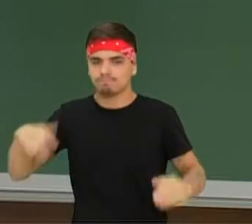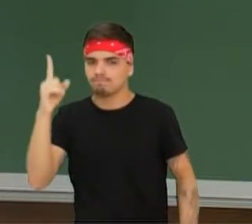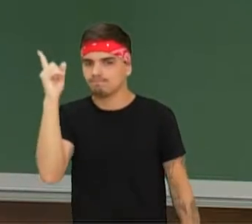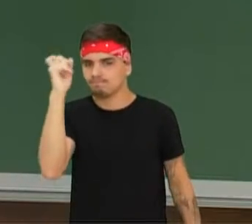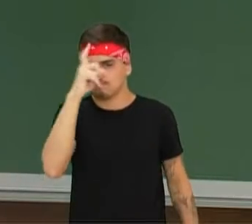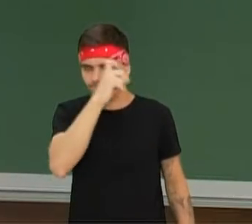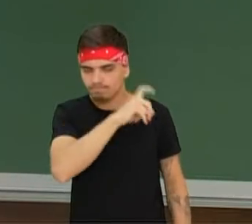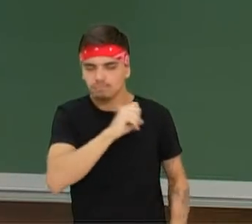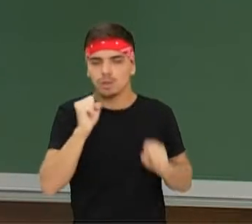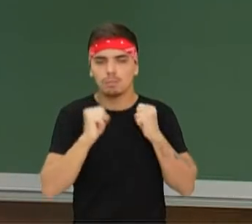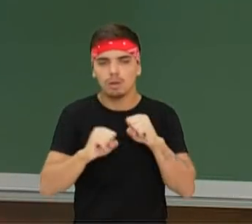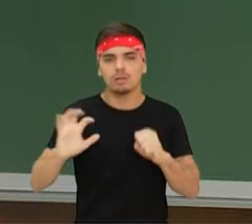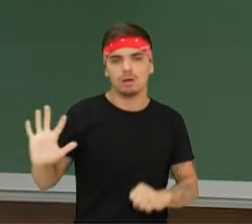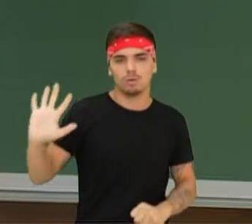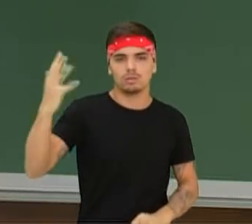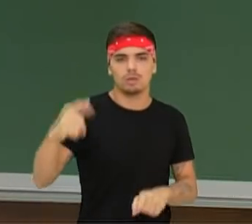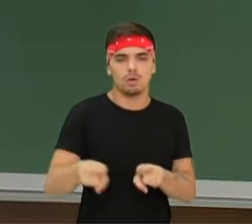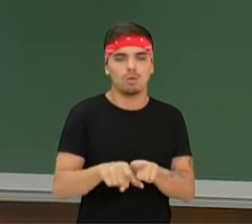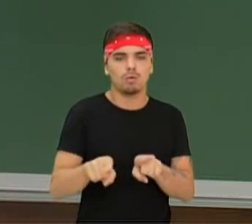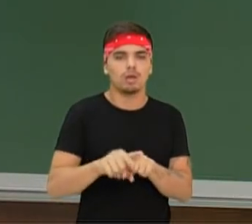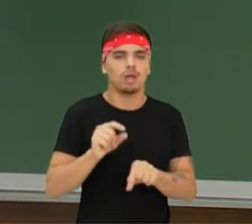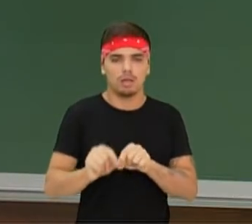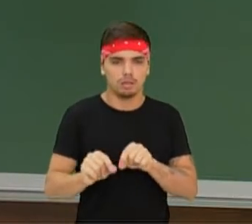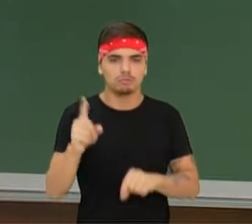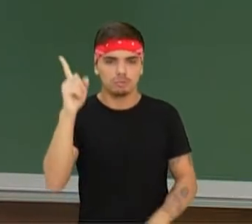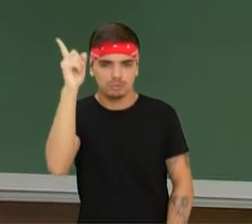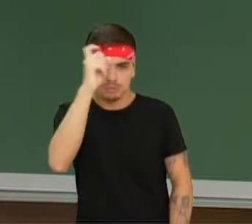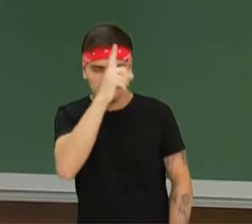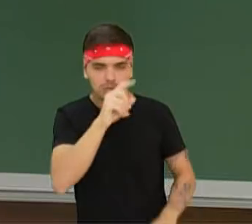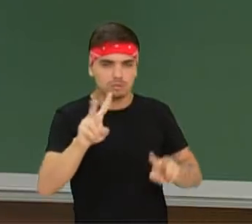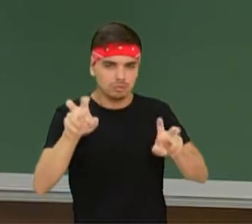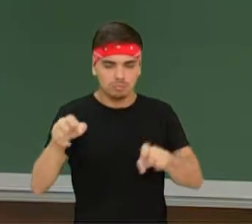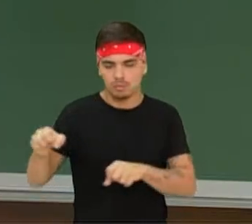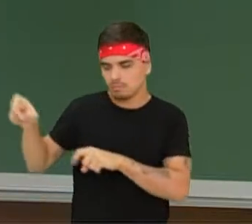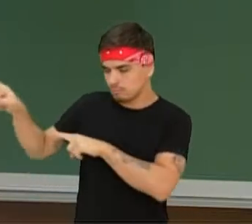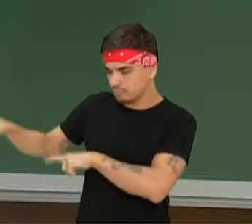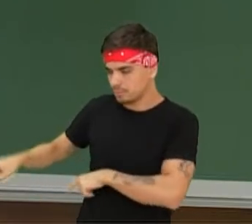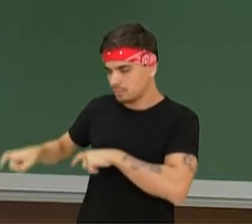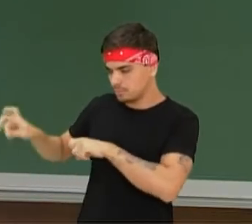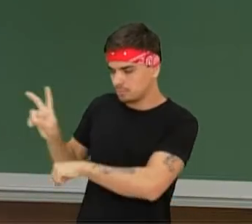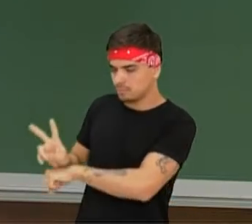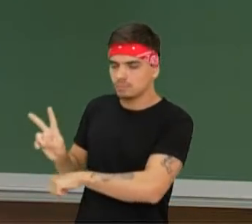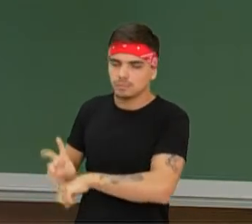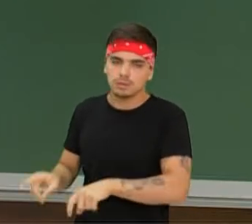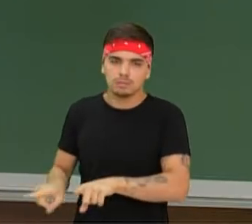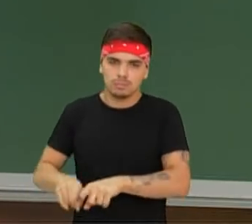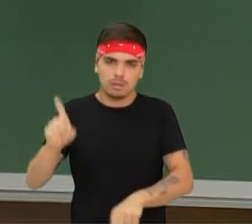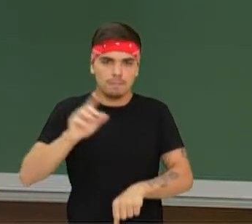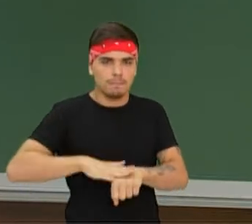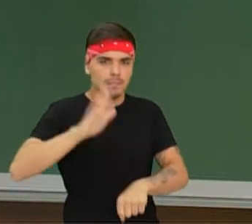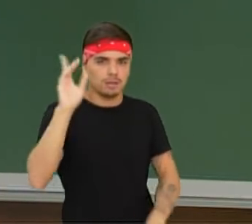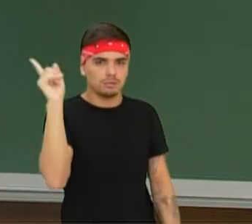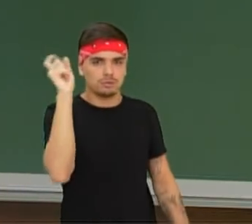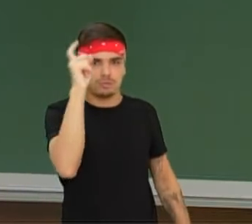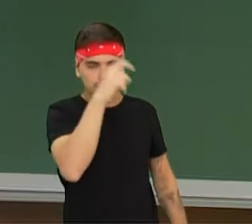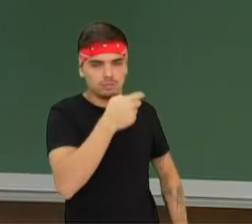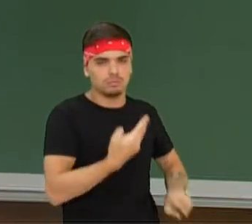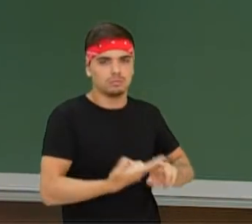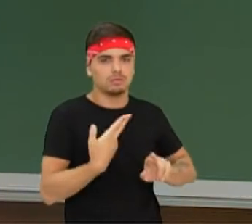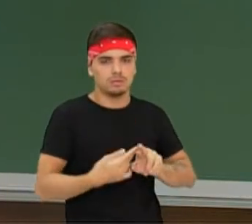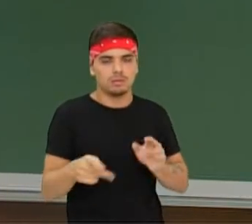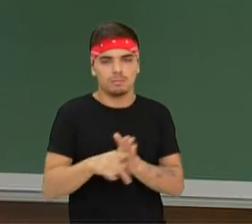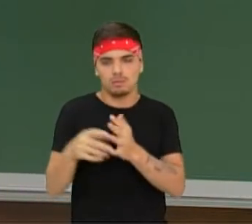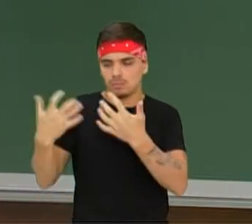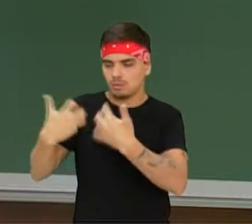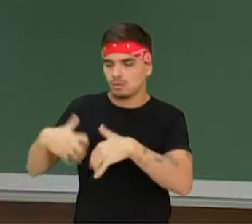montanhas, elas podem ali dificultar a questão da agricultura, né? Fica mais difícil fazer o uso de